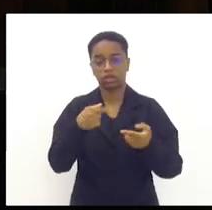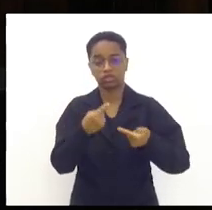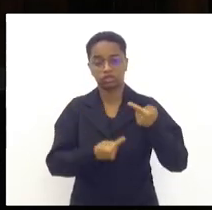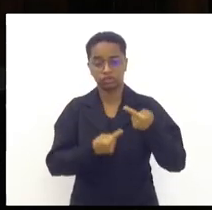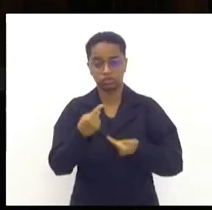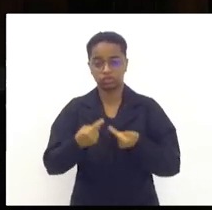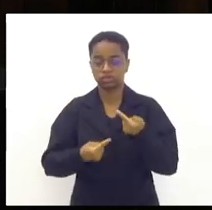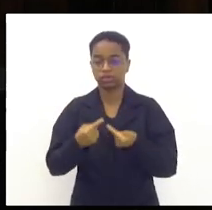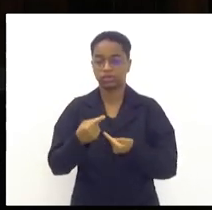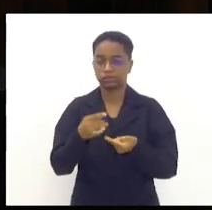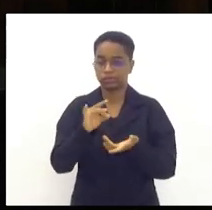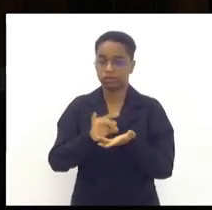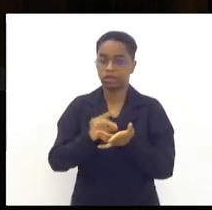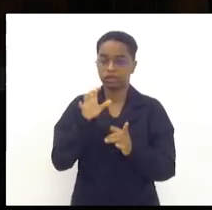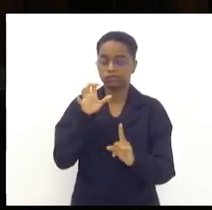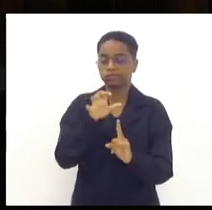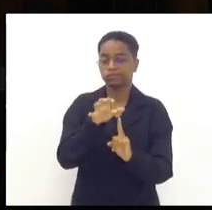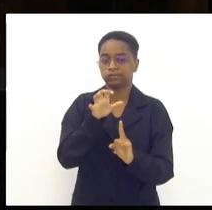que afeta